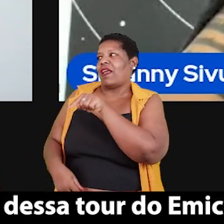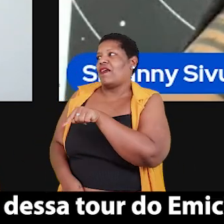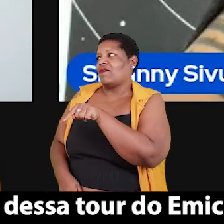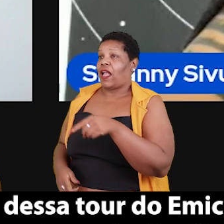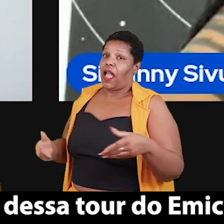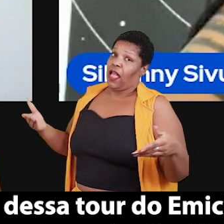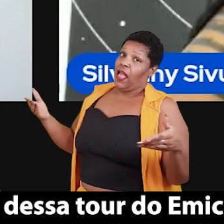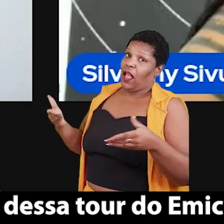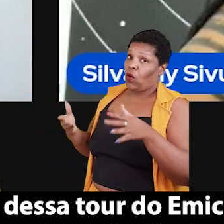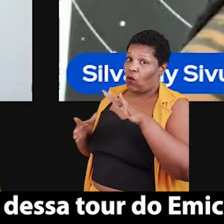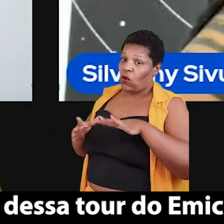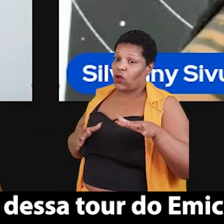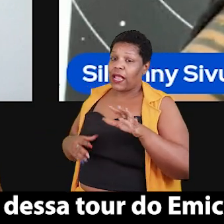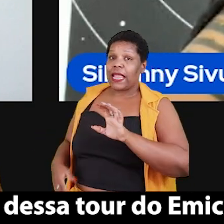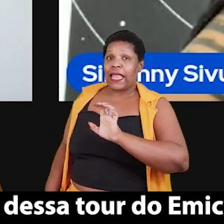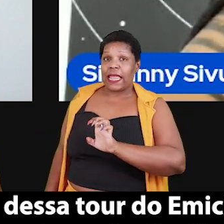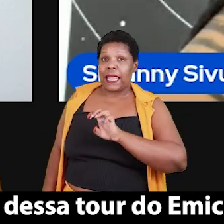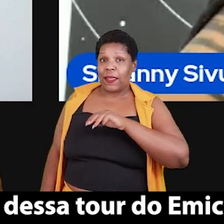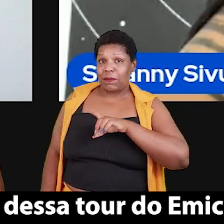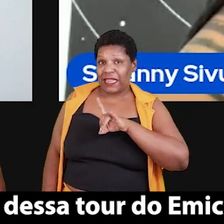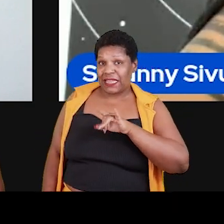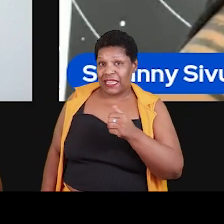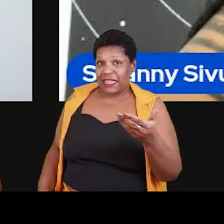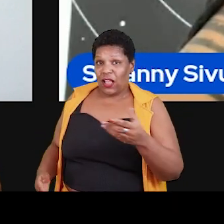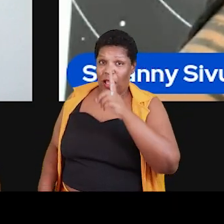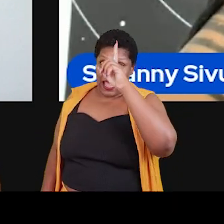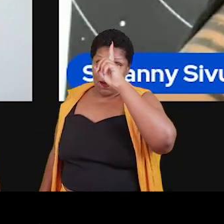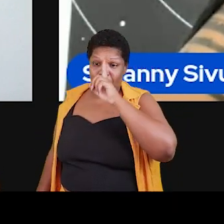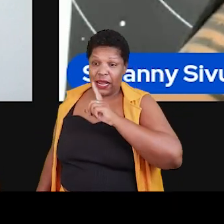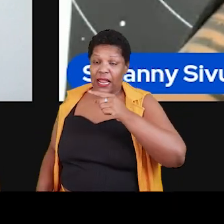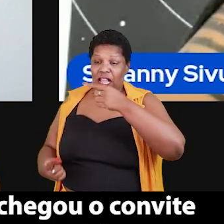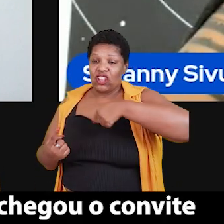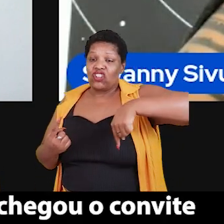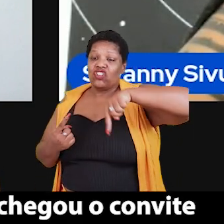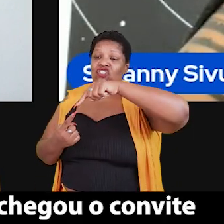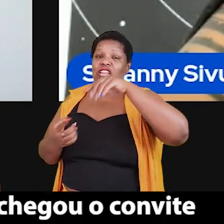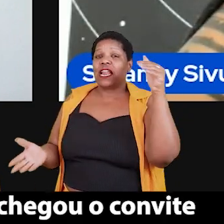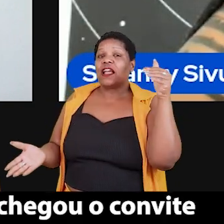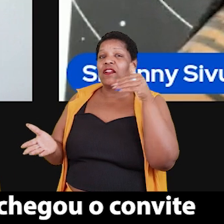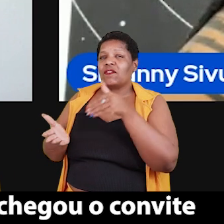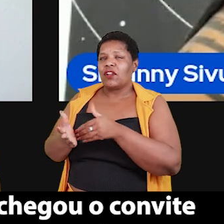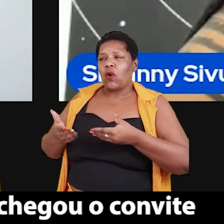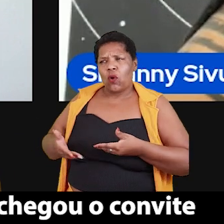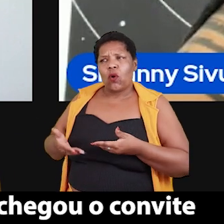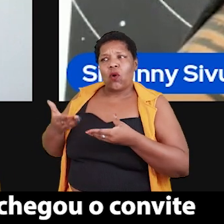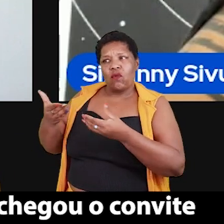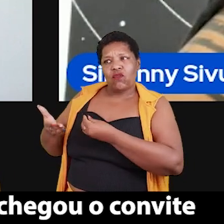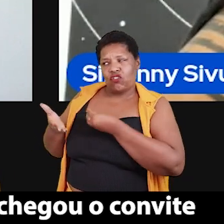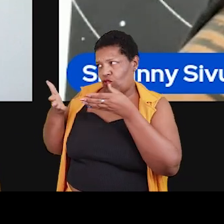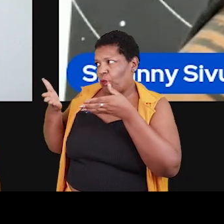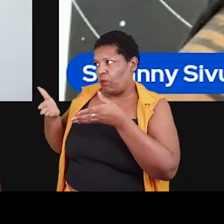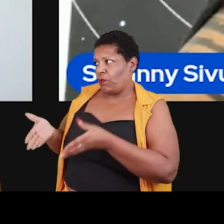Agora, falando dessa tour do Emicida, agora a Amarela Gira Final, quando chegou o convite para eu